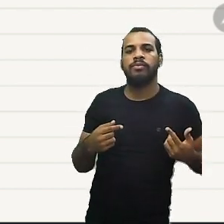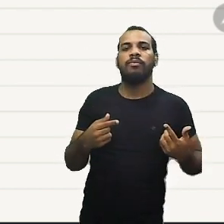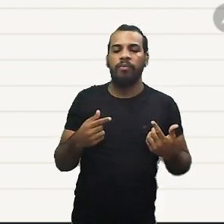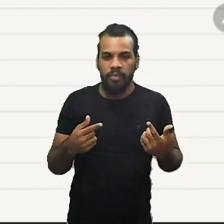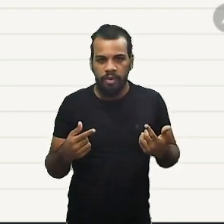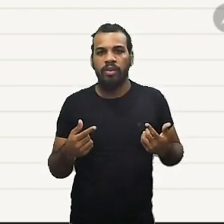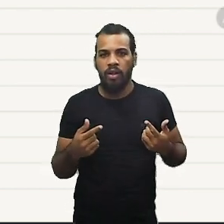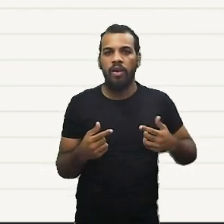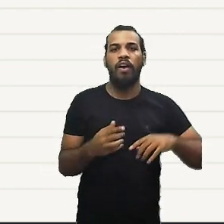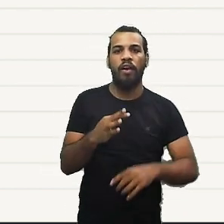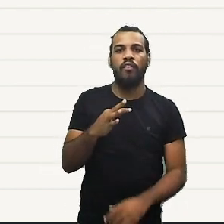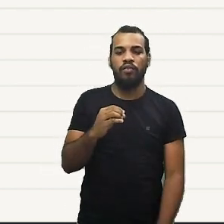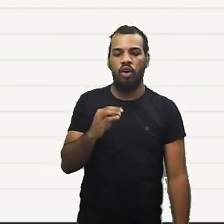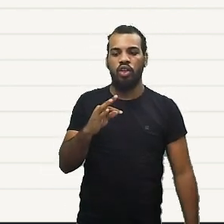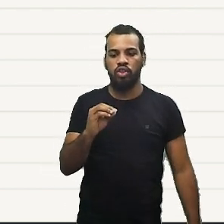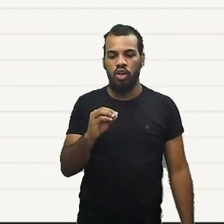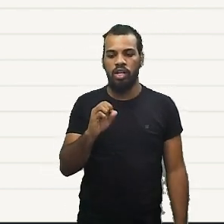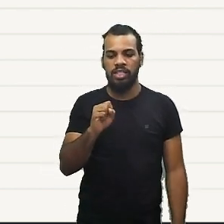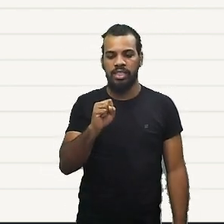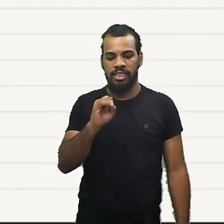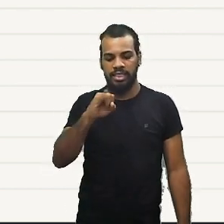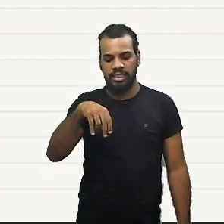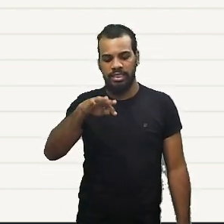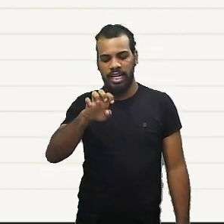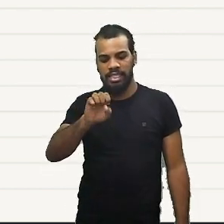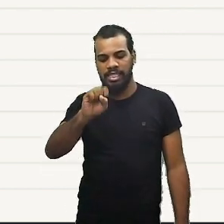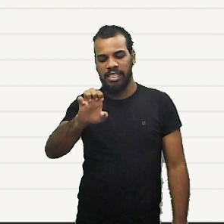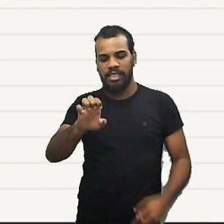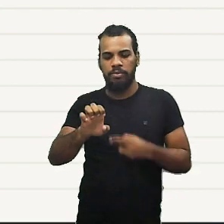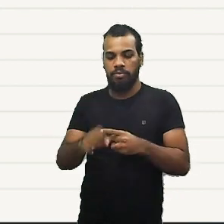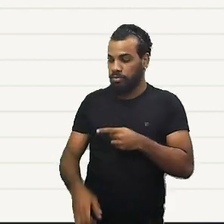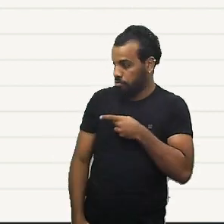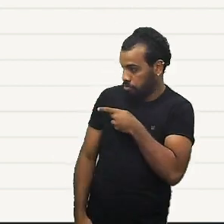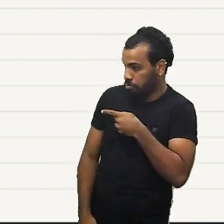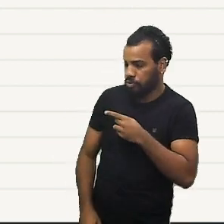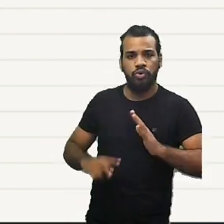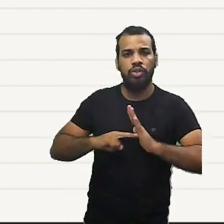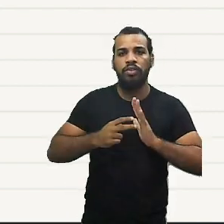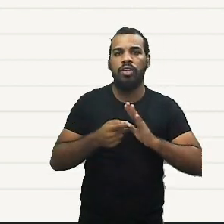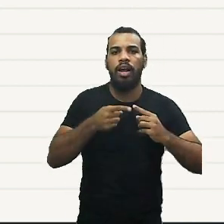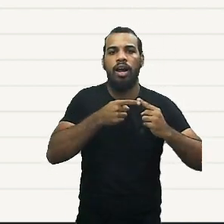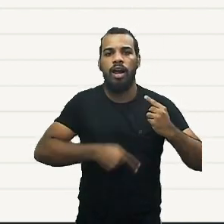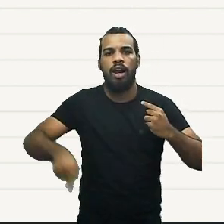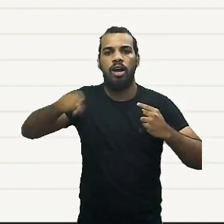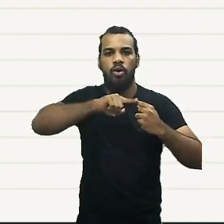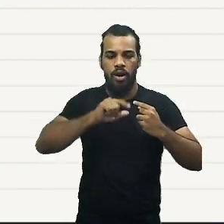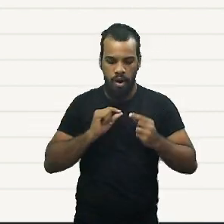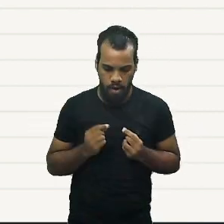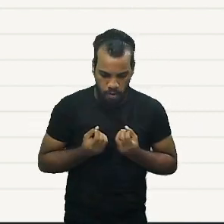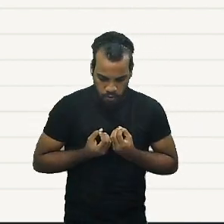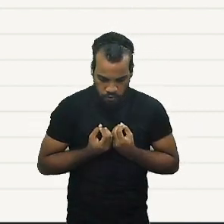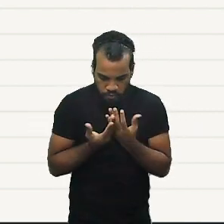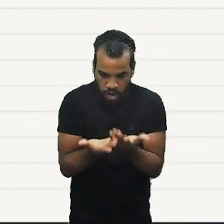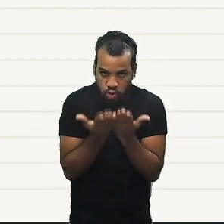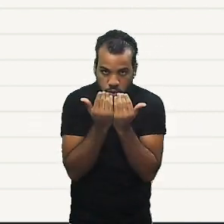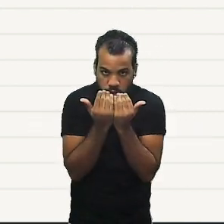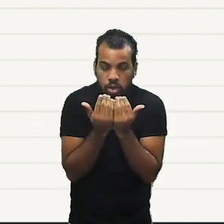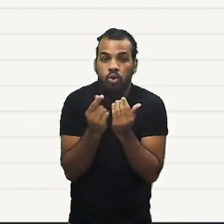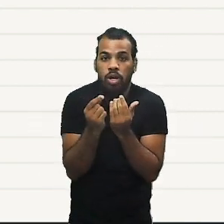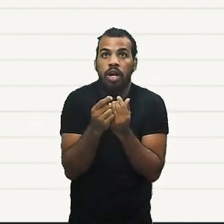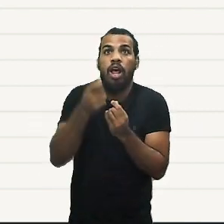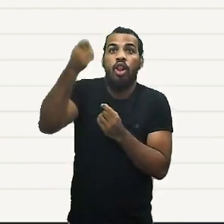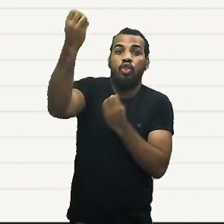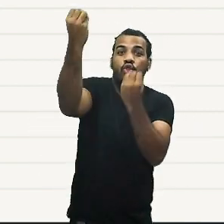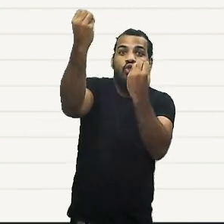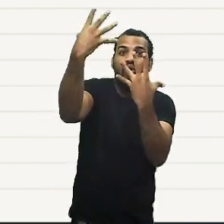que realizam fotossíntese. E vocês sabem, fotossíntese é um processo que se produz comida usando a energia da